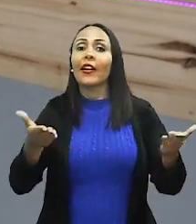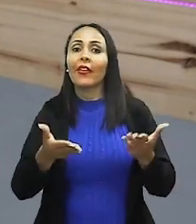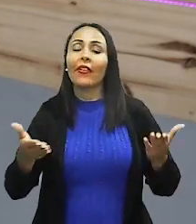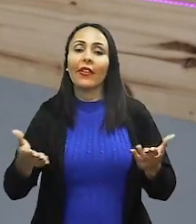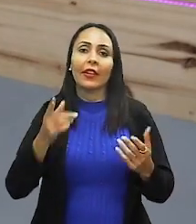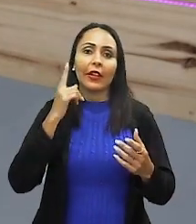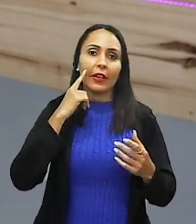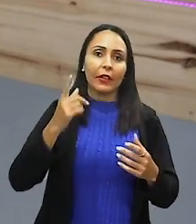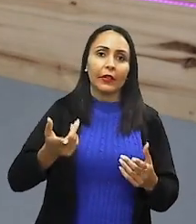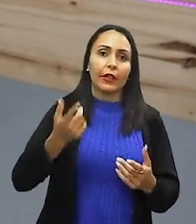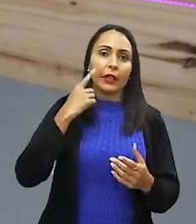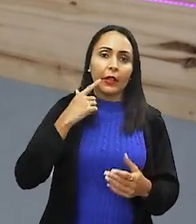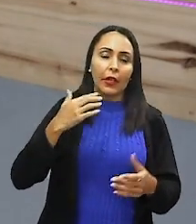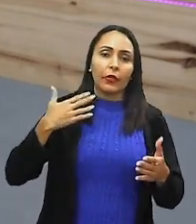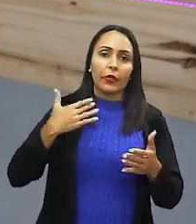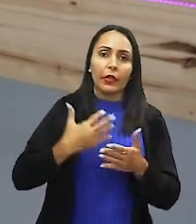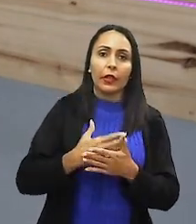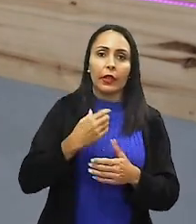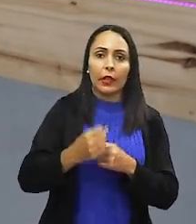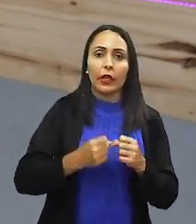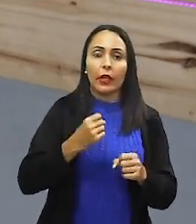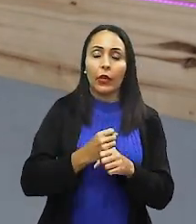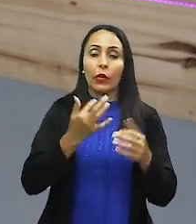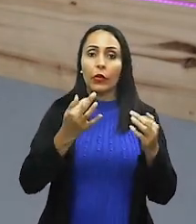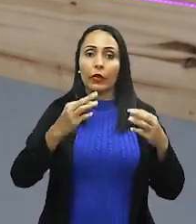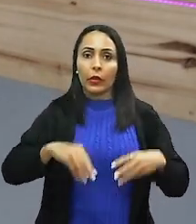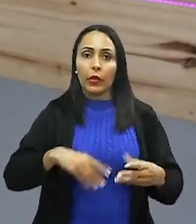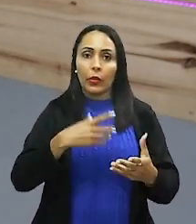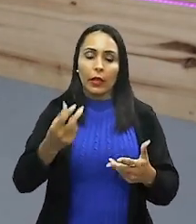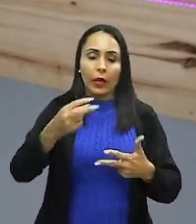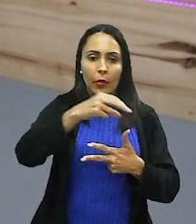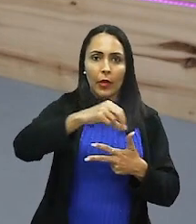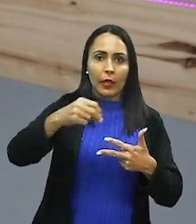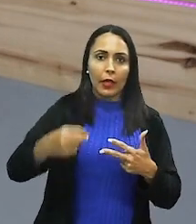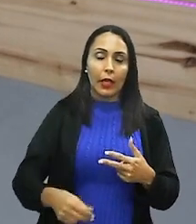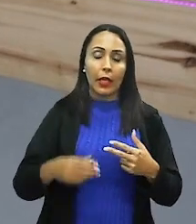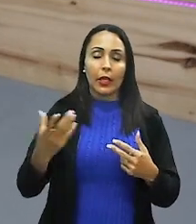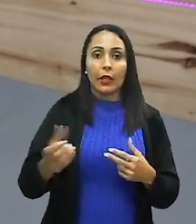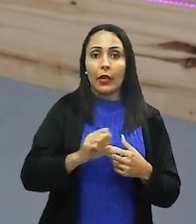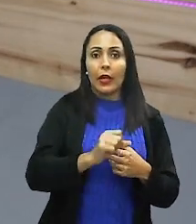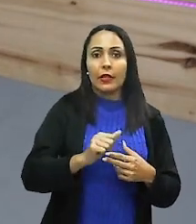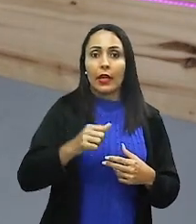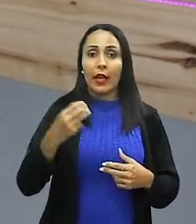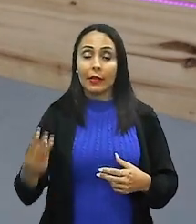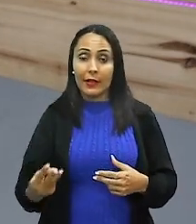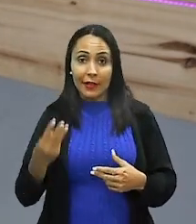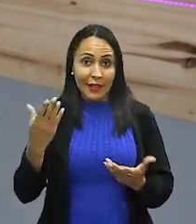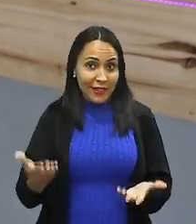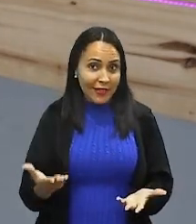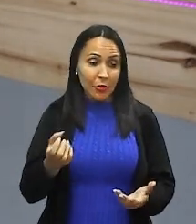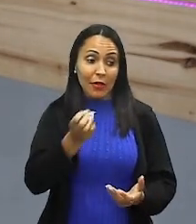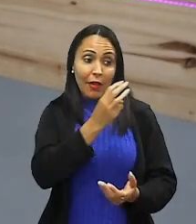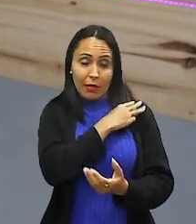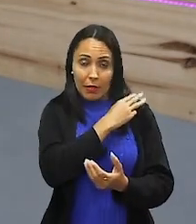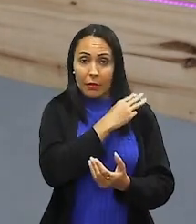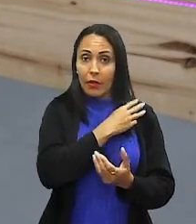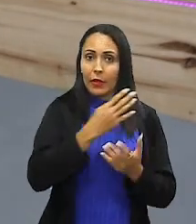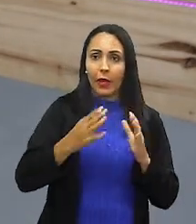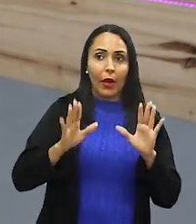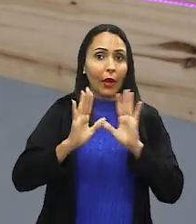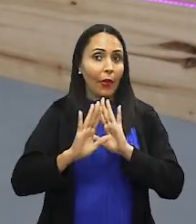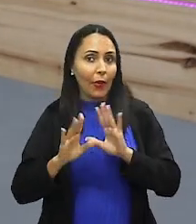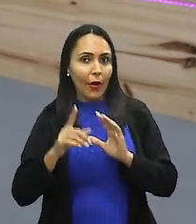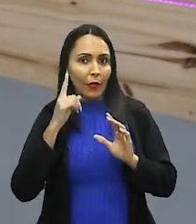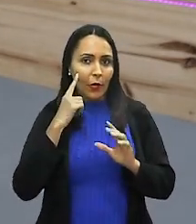Ei, agora a gente vai até o final do ano, juntos até o Enem e até o Seriado 3, tá? Então você que é terceiranista, você